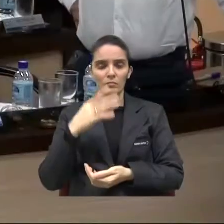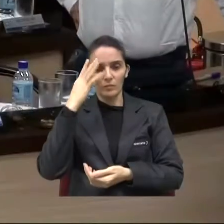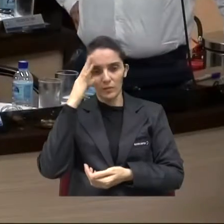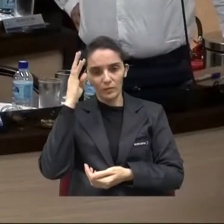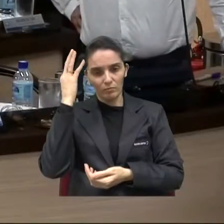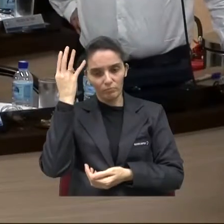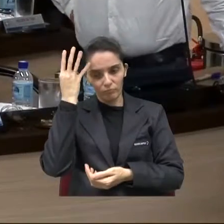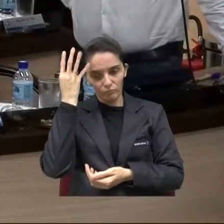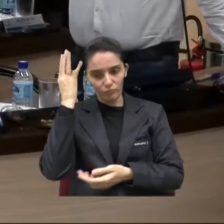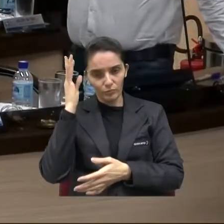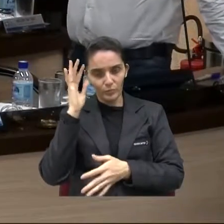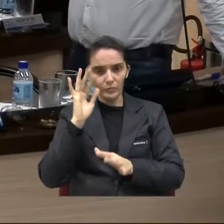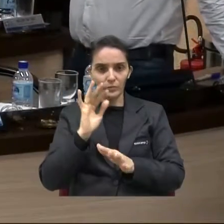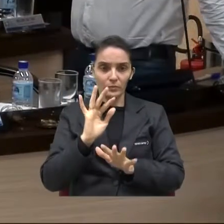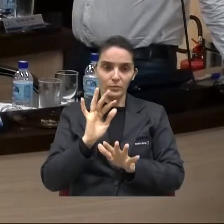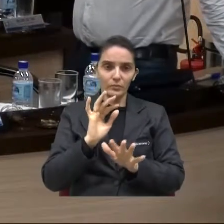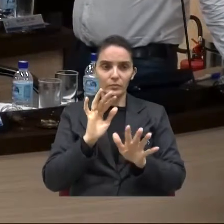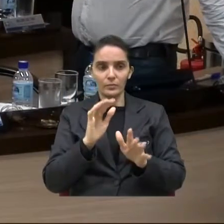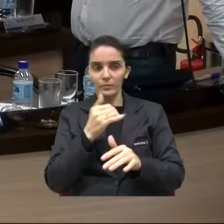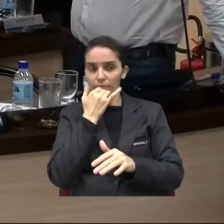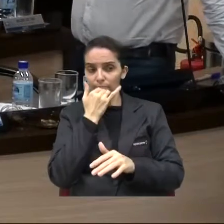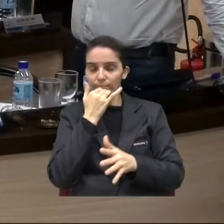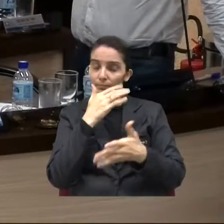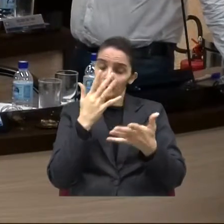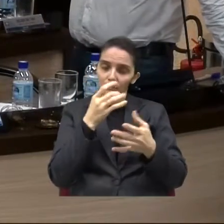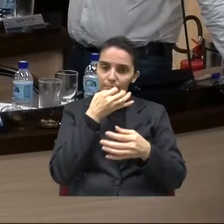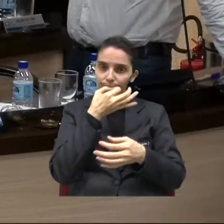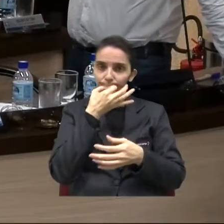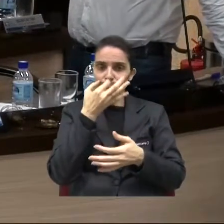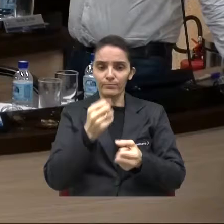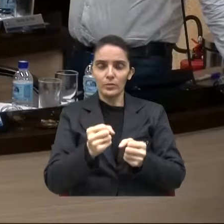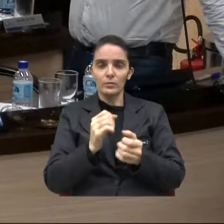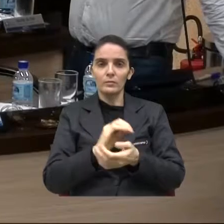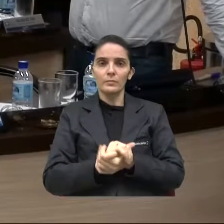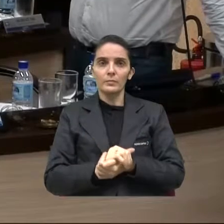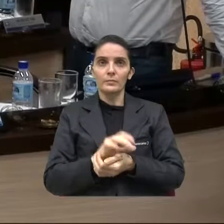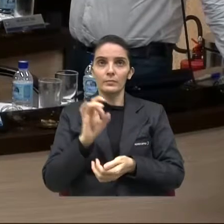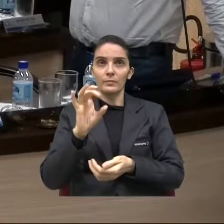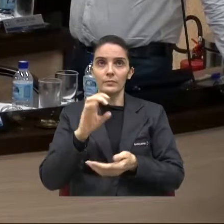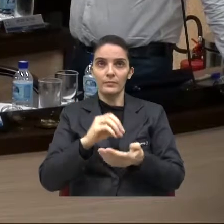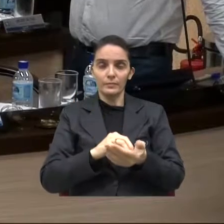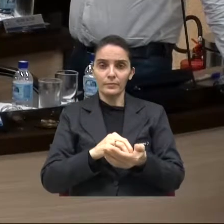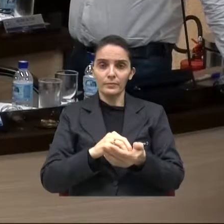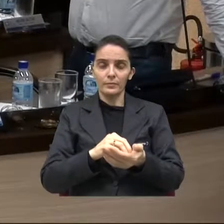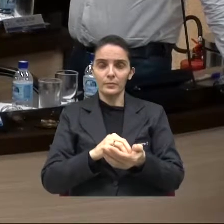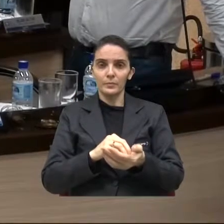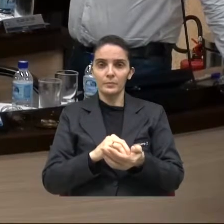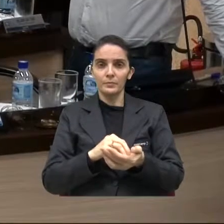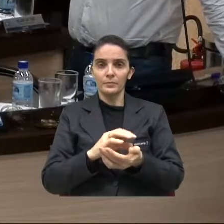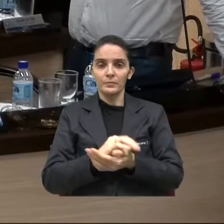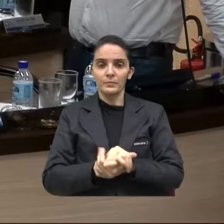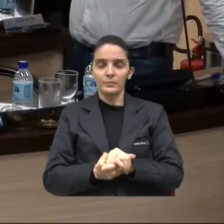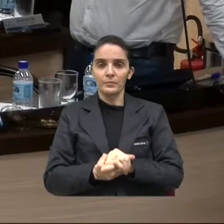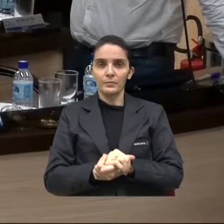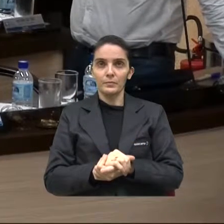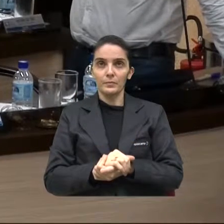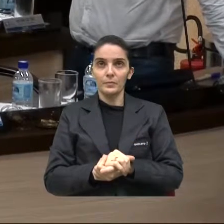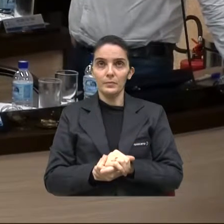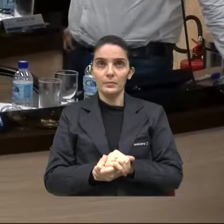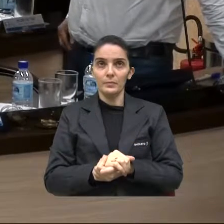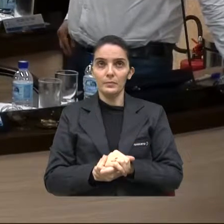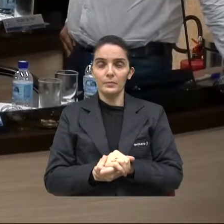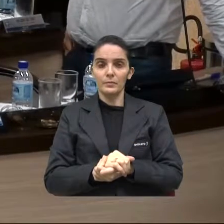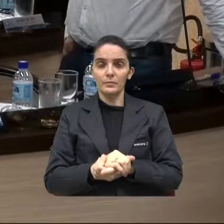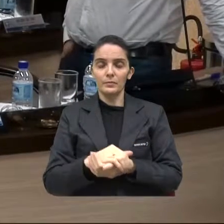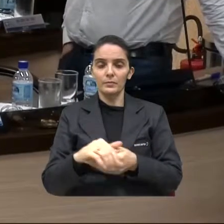Obrigado, viu, vereador? Desculpe atrapalhar o seu raciocínio. É que, só para registrar aqui, na